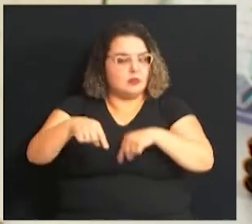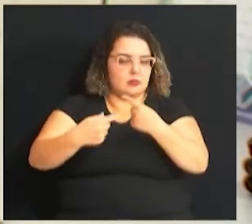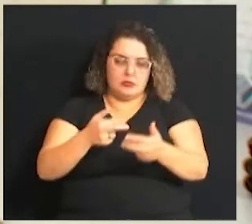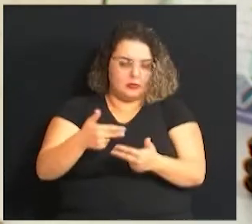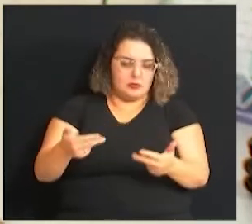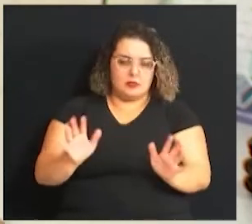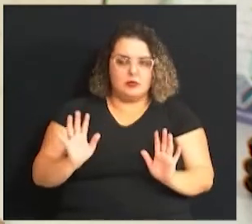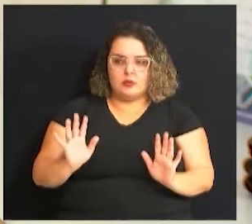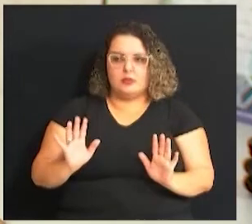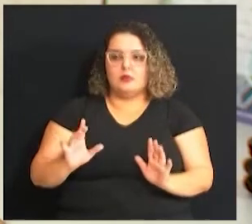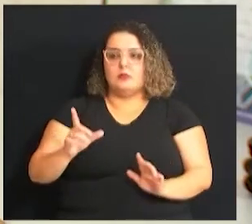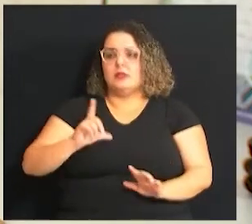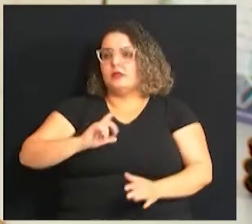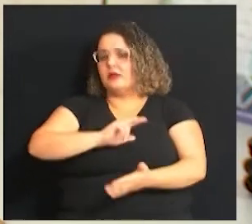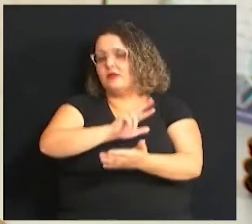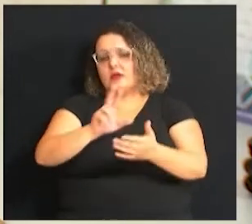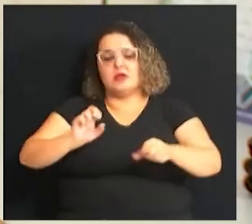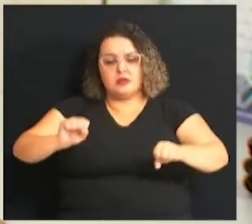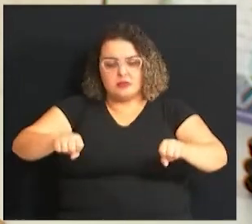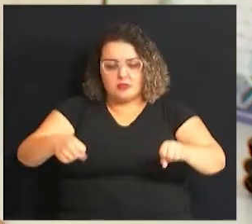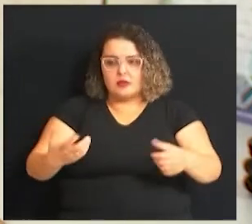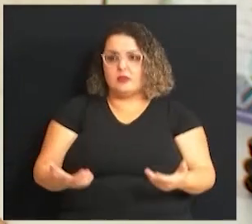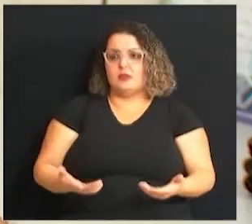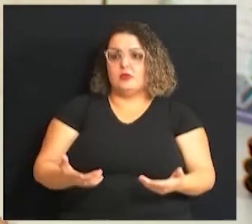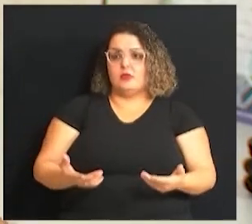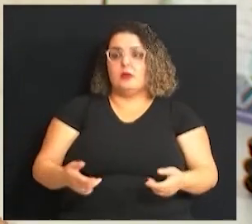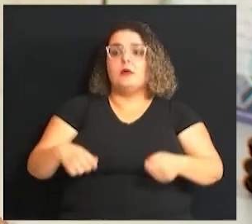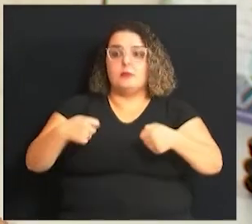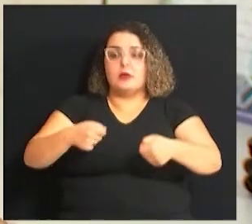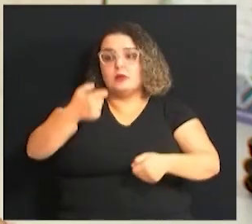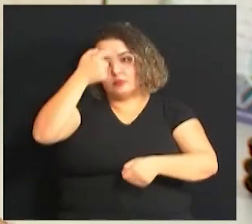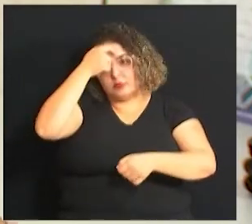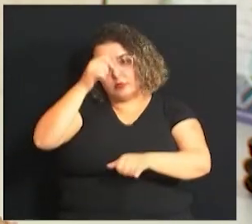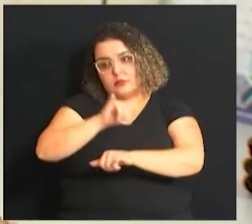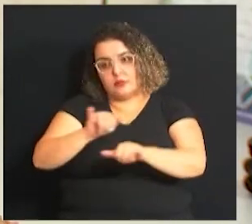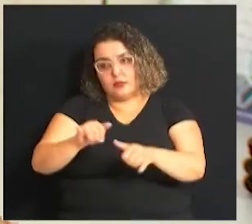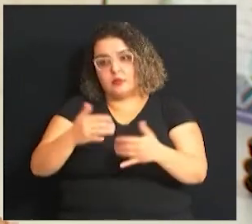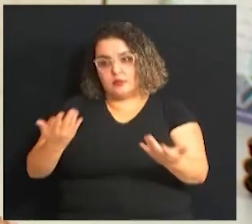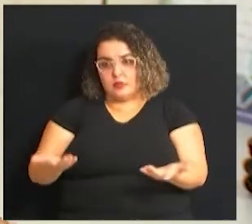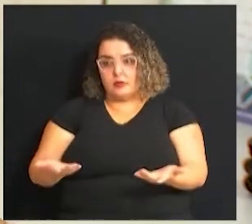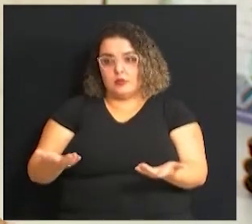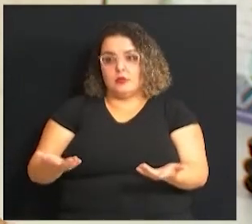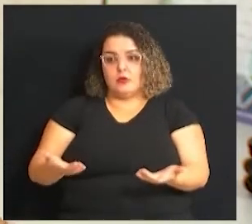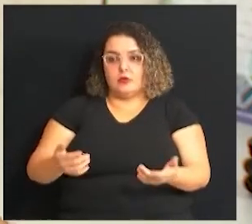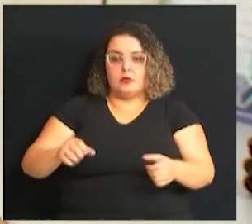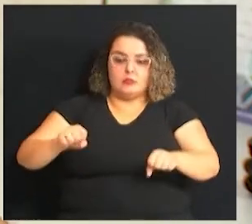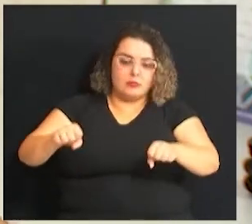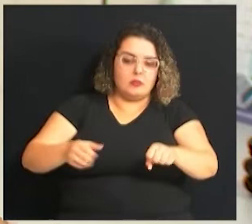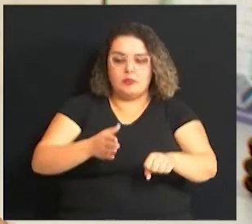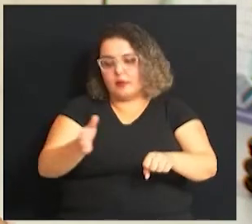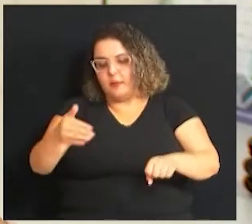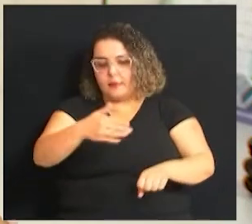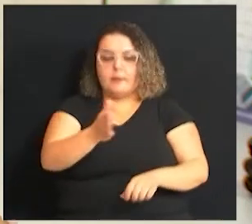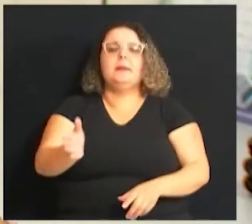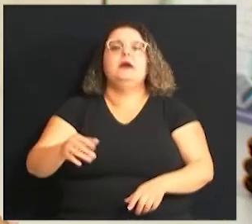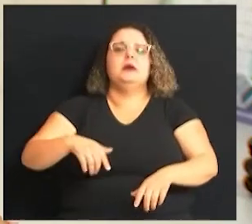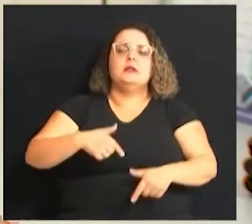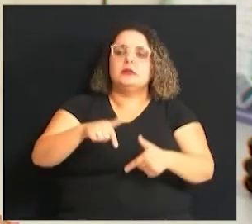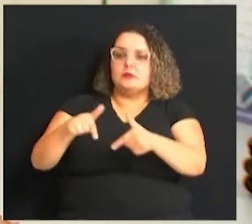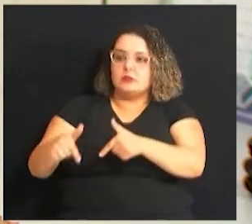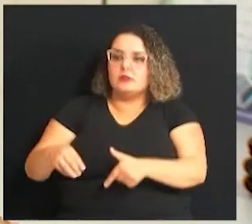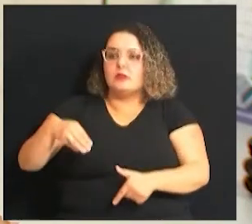o meu foi outra coisa. Mas tem muito motoqueiro e o motoqueiro tem que se conscientizar disso, tá? Eles estão para lá e para cá